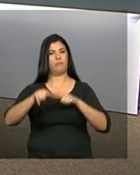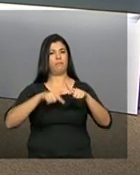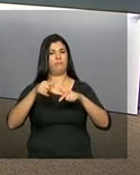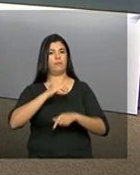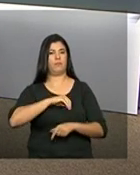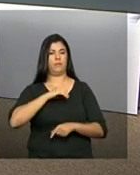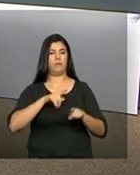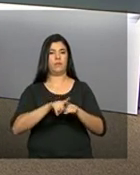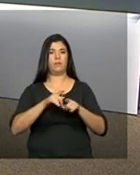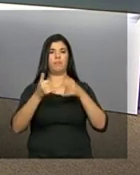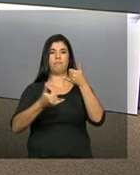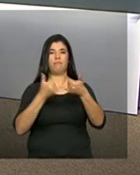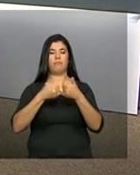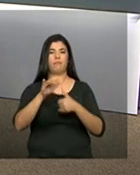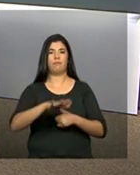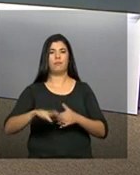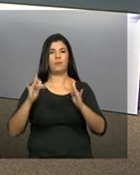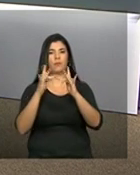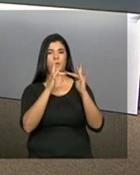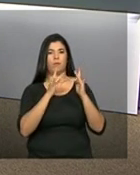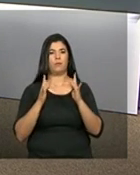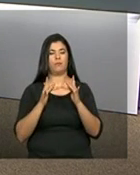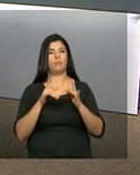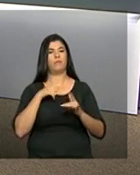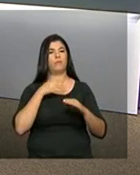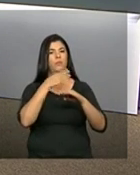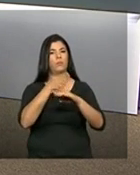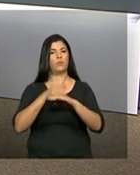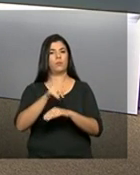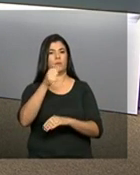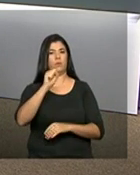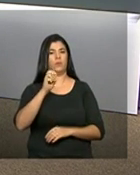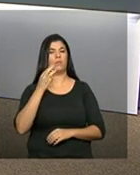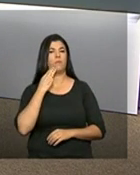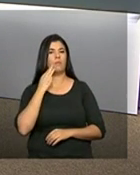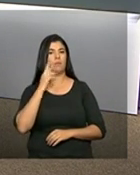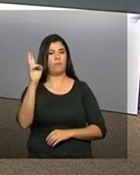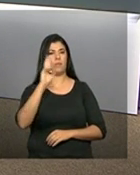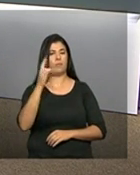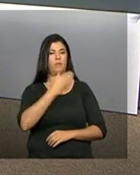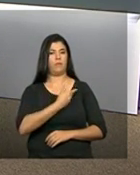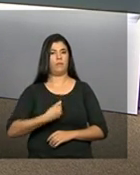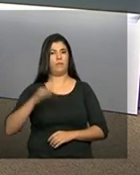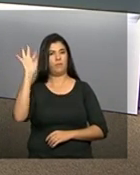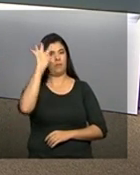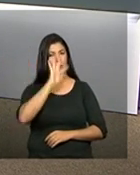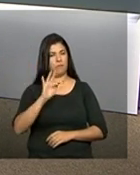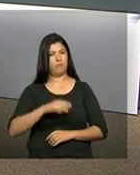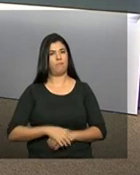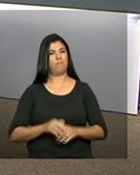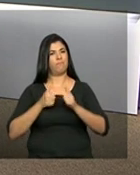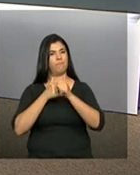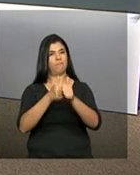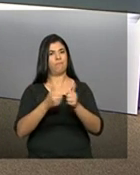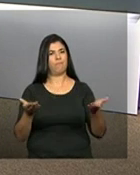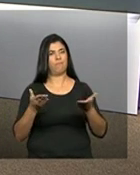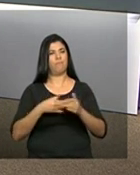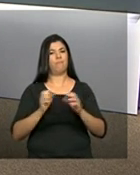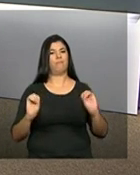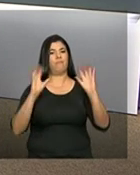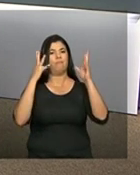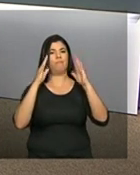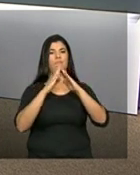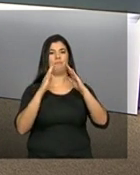renda, além de brinquedoteca e área de convivência. Foram investidos 18 milhões de reais do governo federal. Veja como